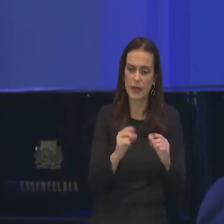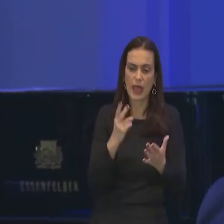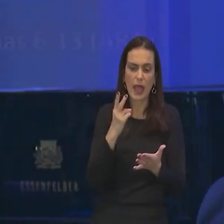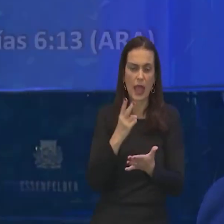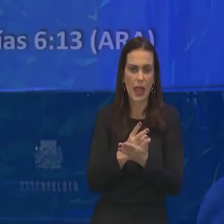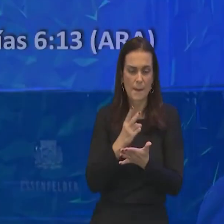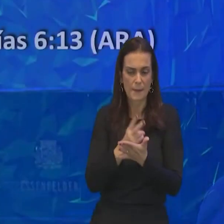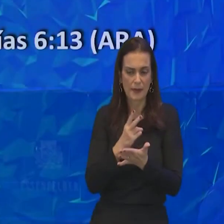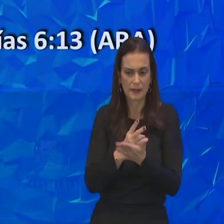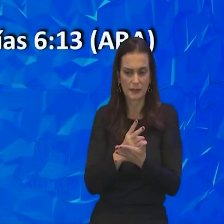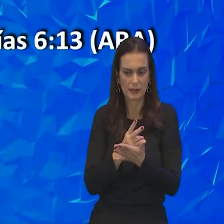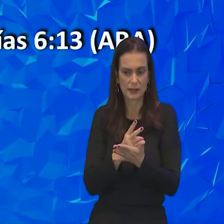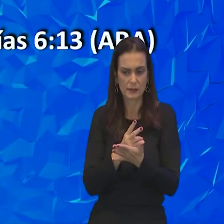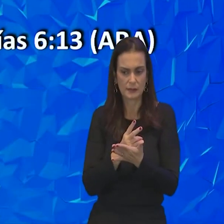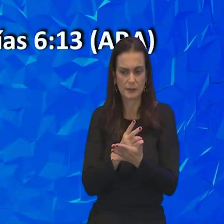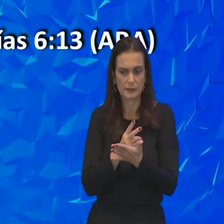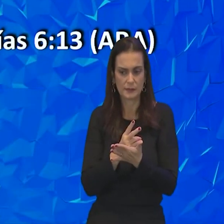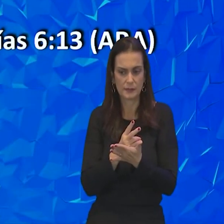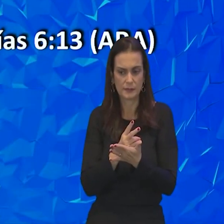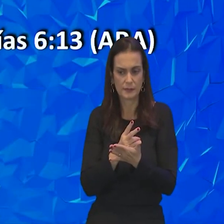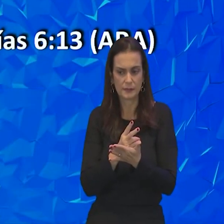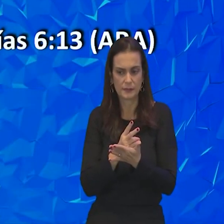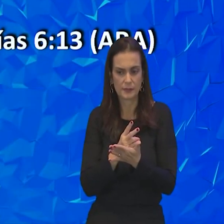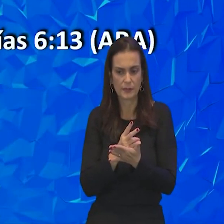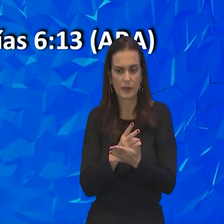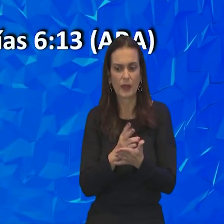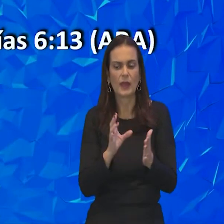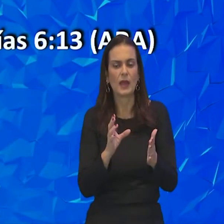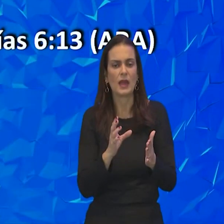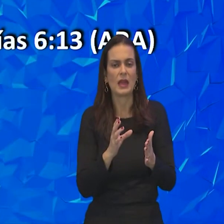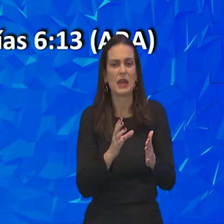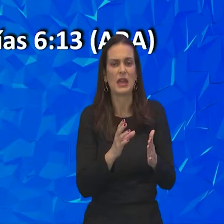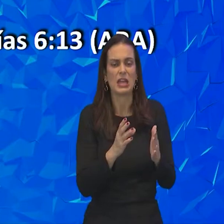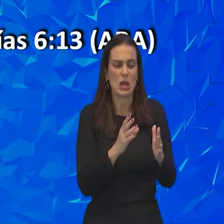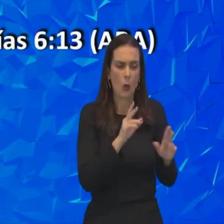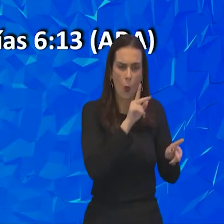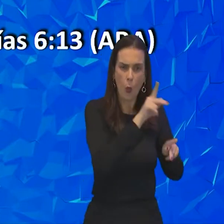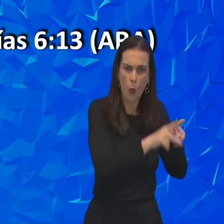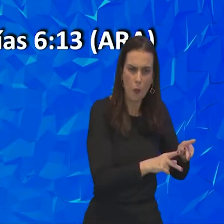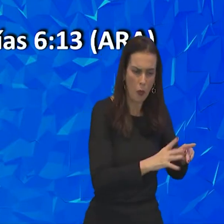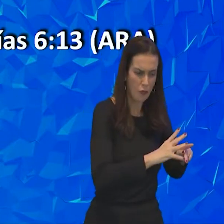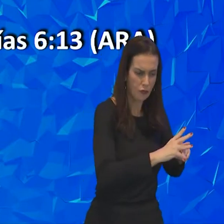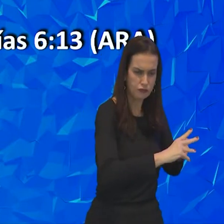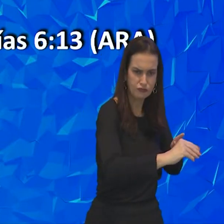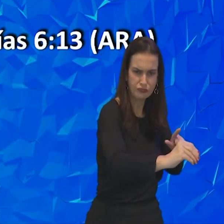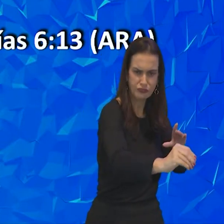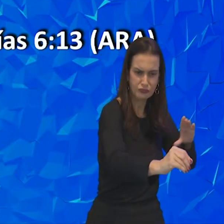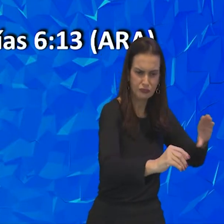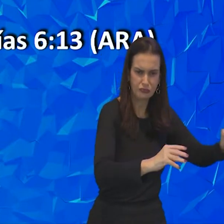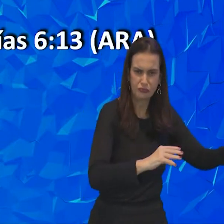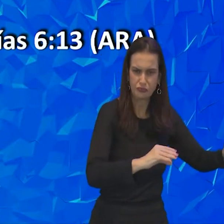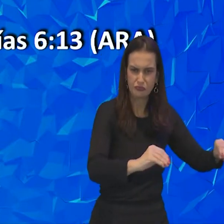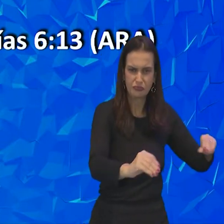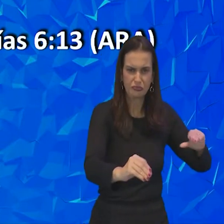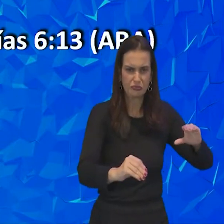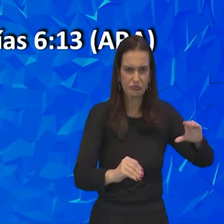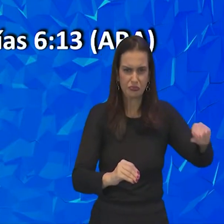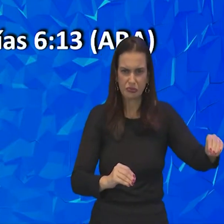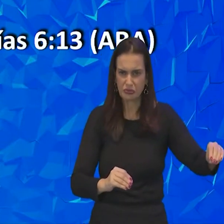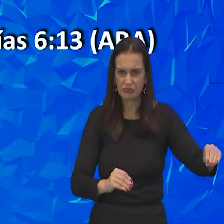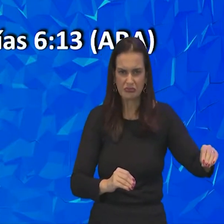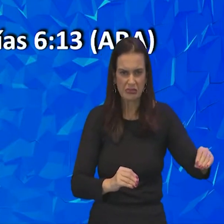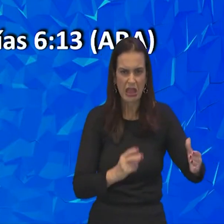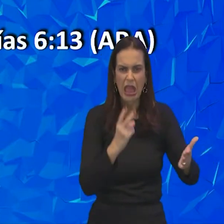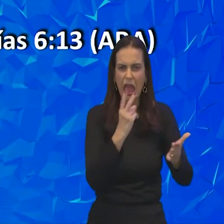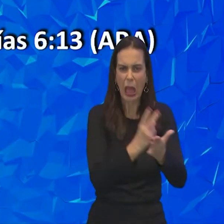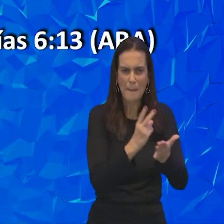que a árvore seja cortada, aquela árvore maravilhosa que eu pensei em instituir para o meu